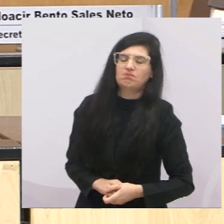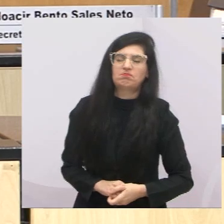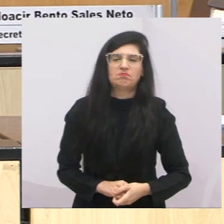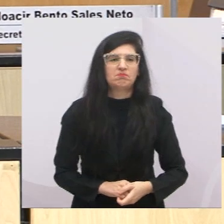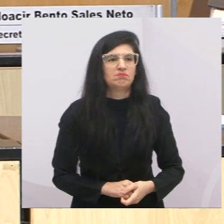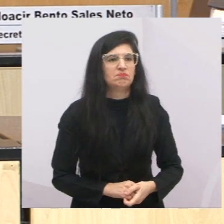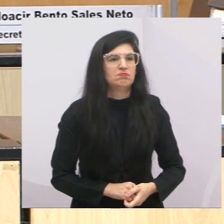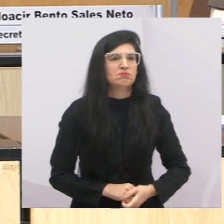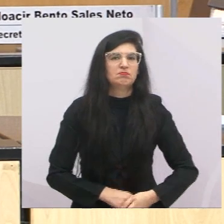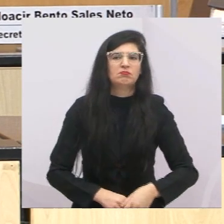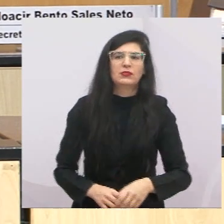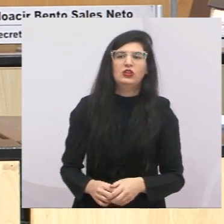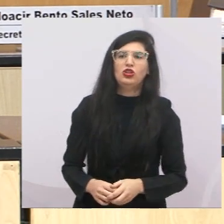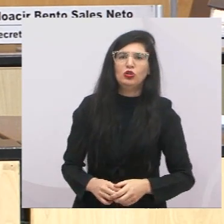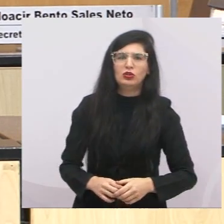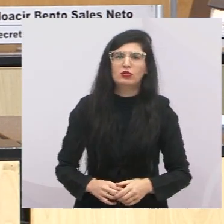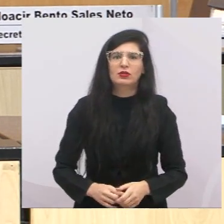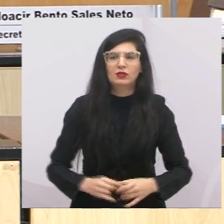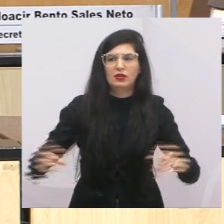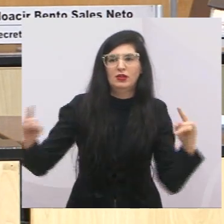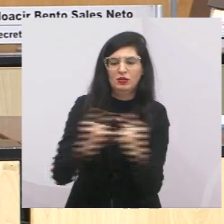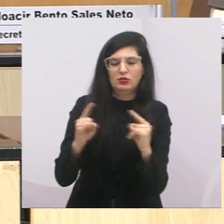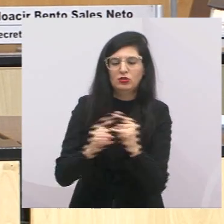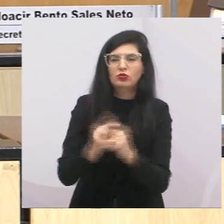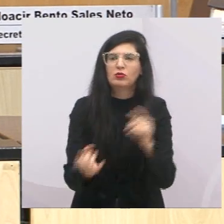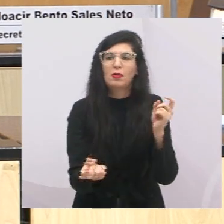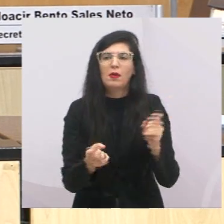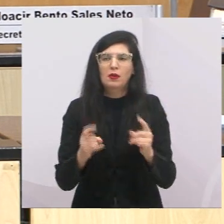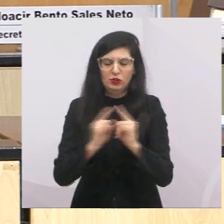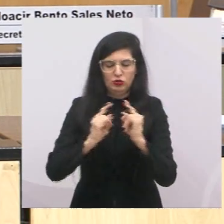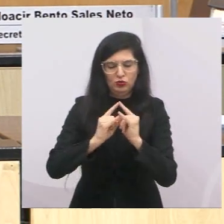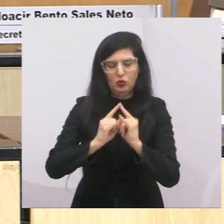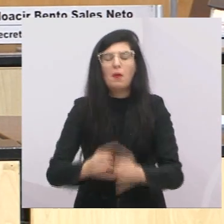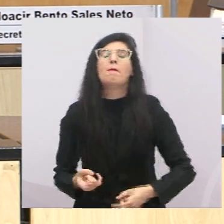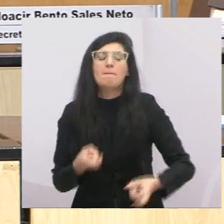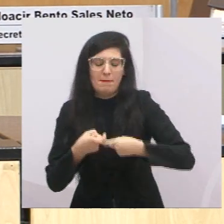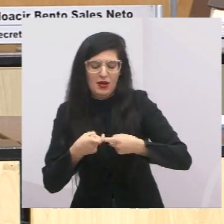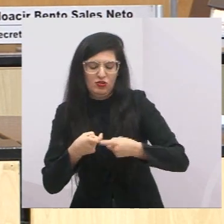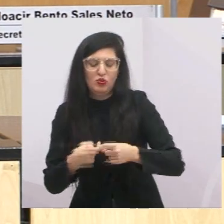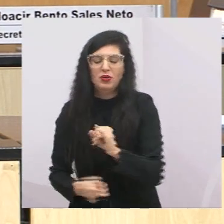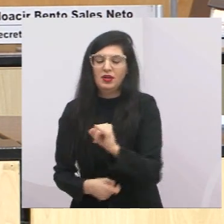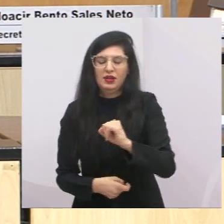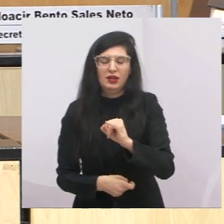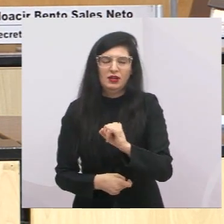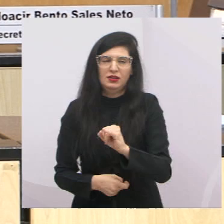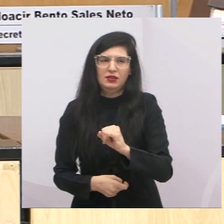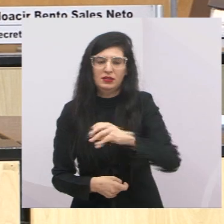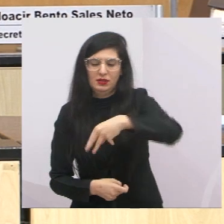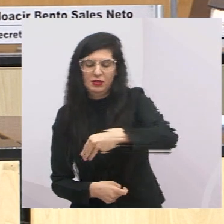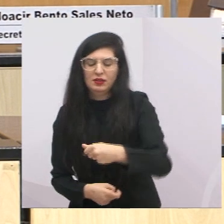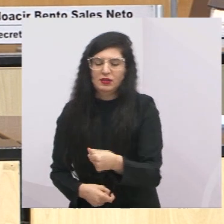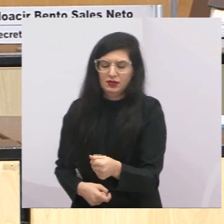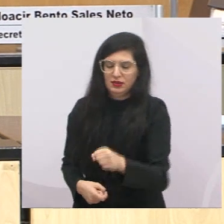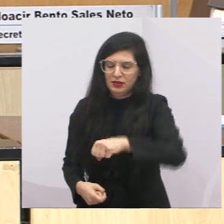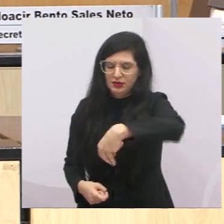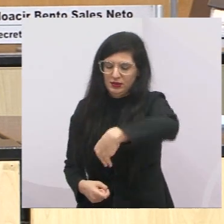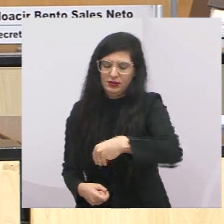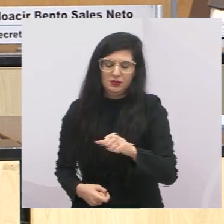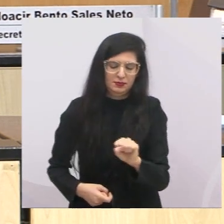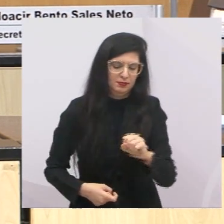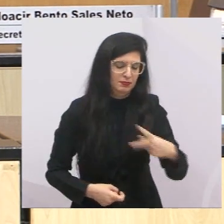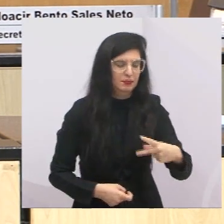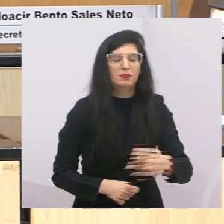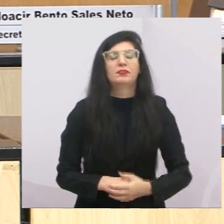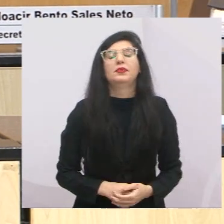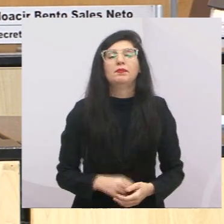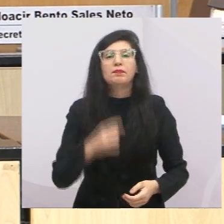Considerando que o Instituto de Assistência Médica ao Servidor Público Estadual, IANSP, oferece atendimento a 1,3 milhões de usuários por